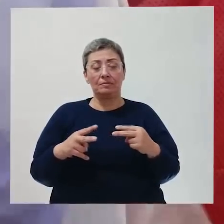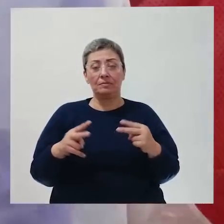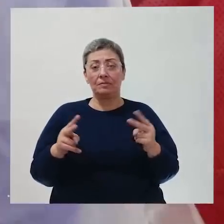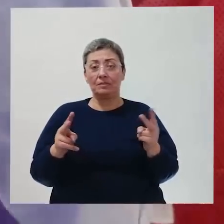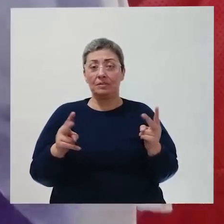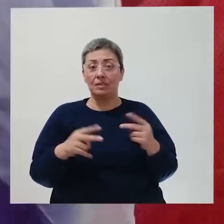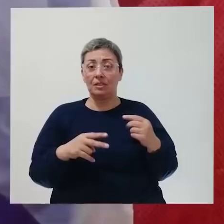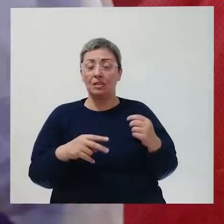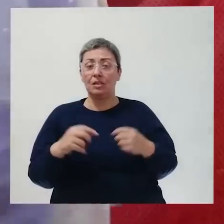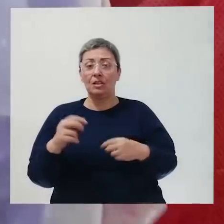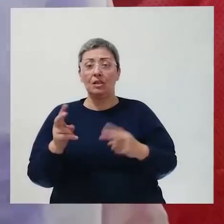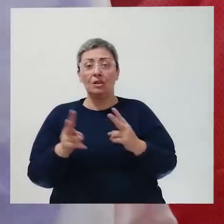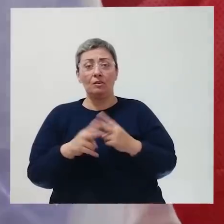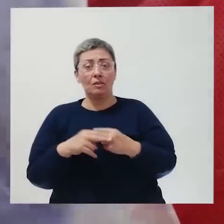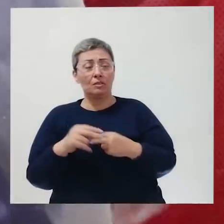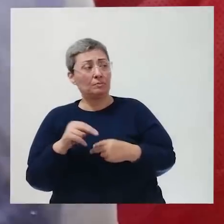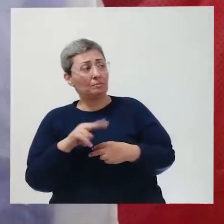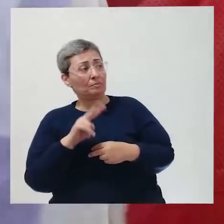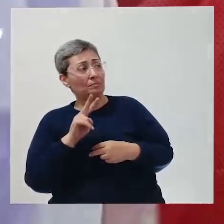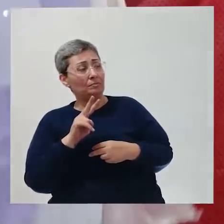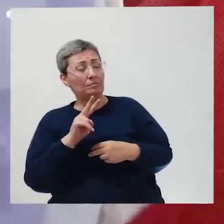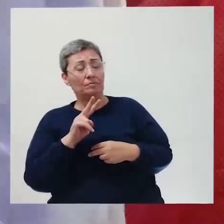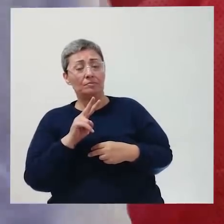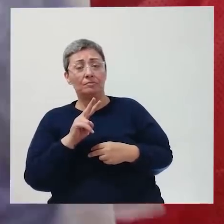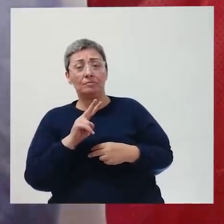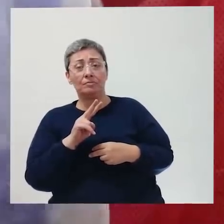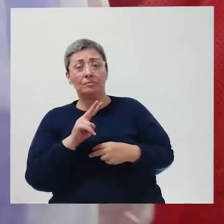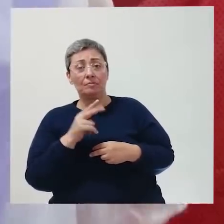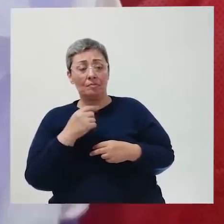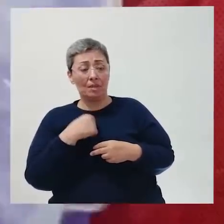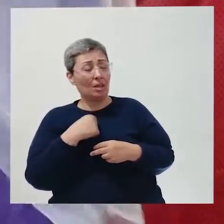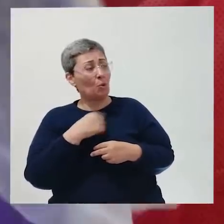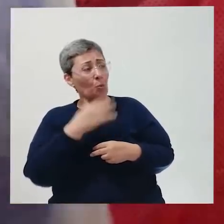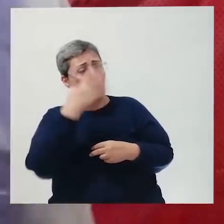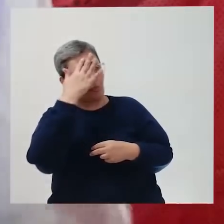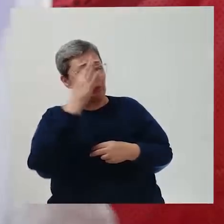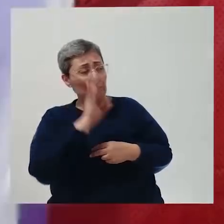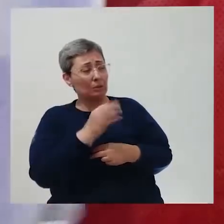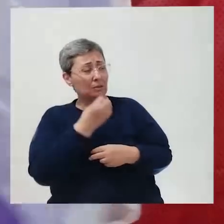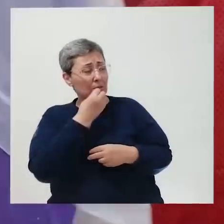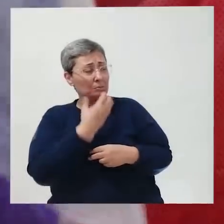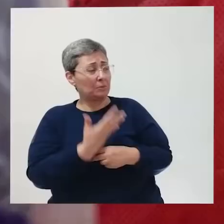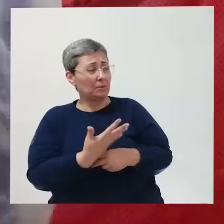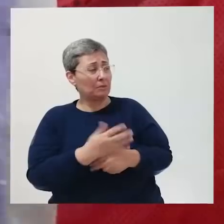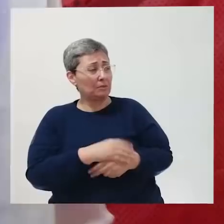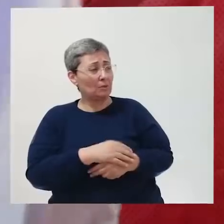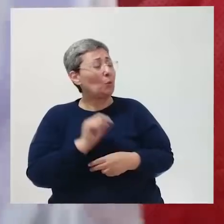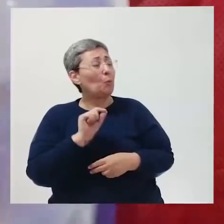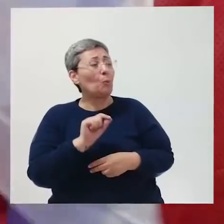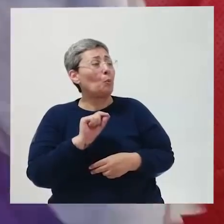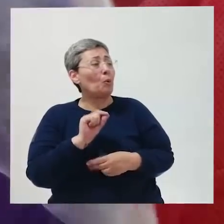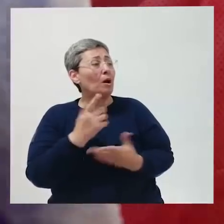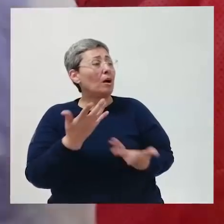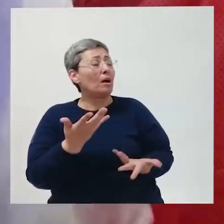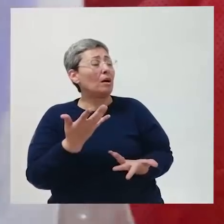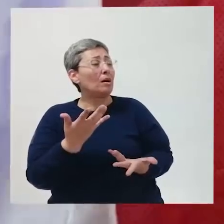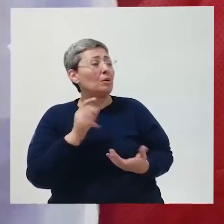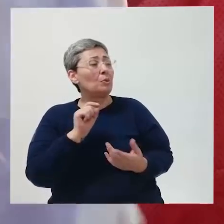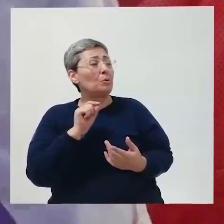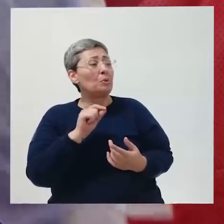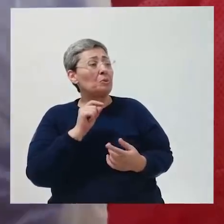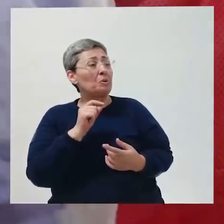E aí o vento olhou para o sol e disse: eu não entendi muito bem qual foi a